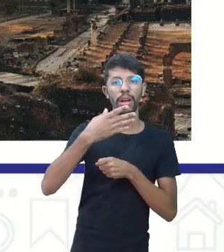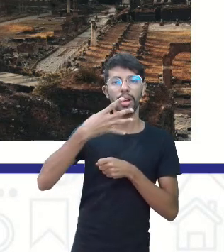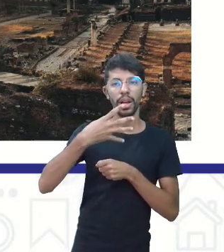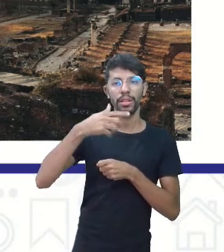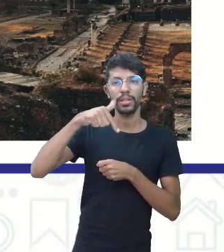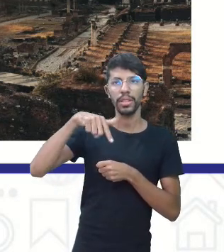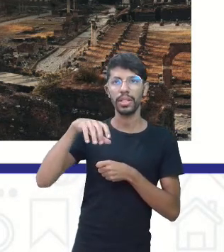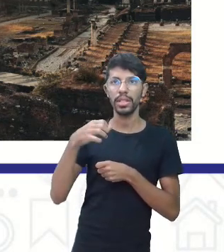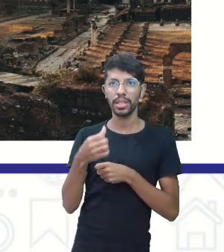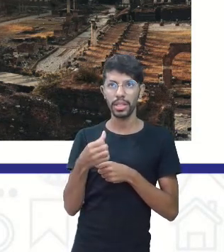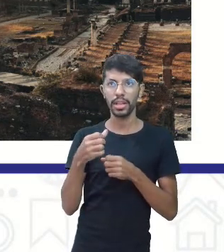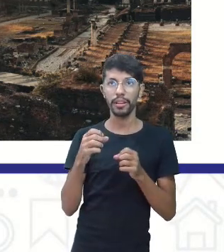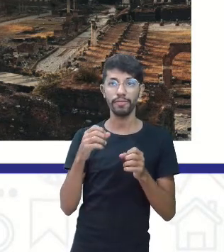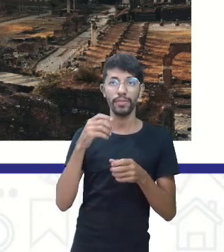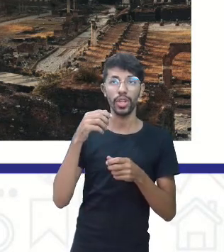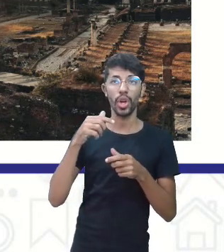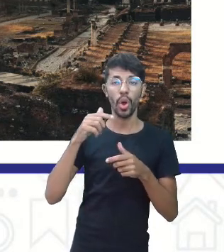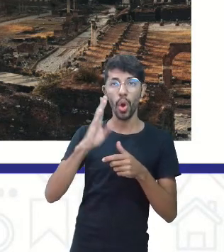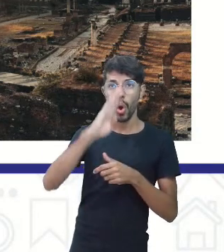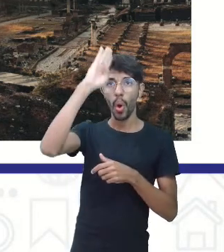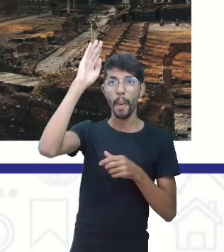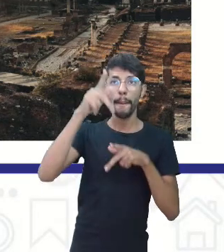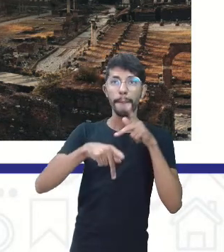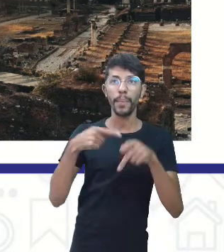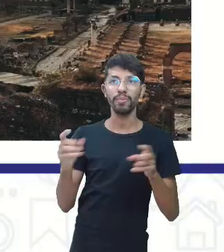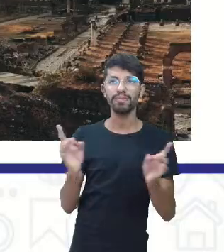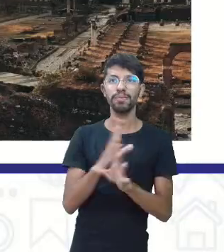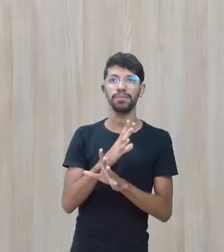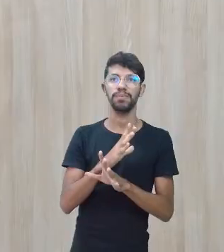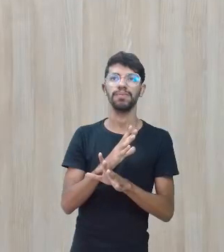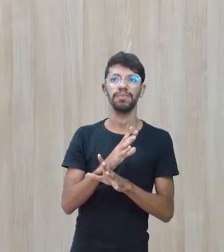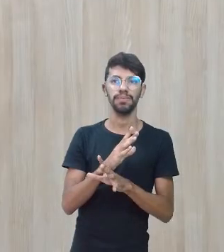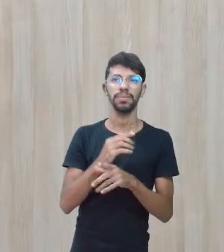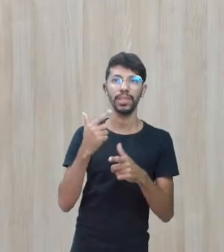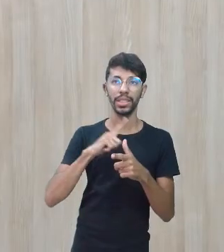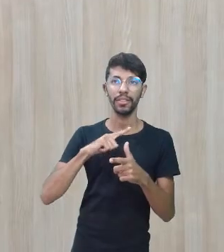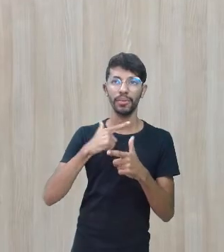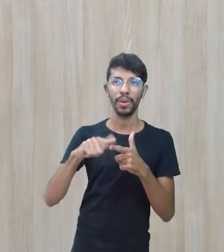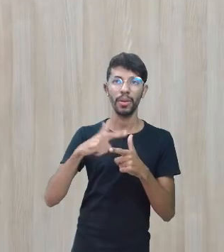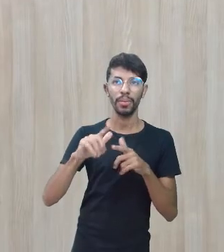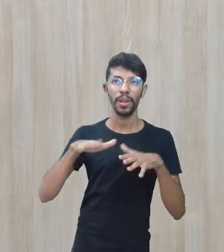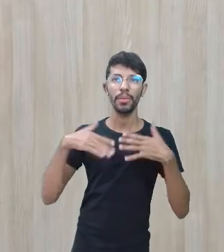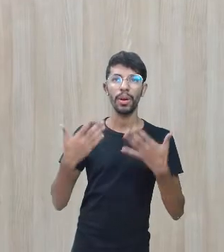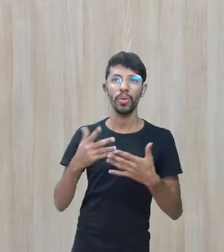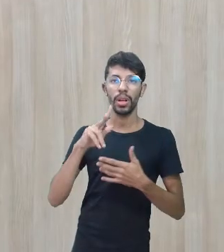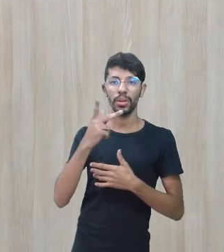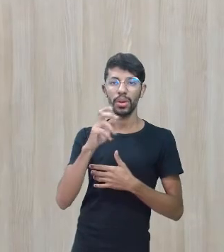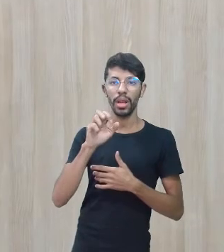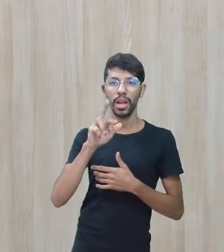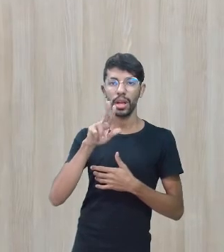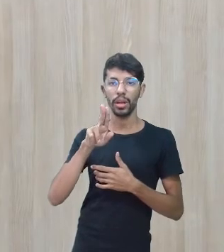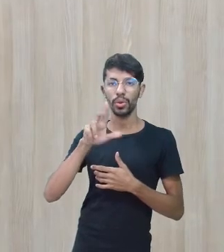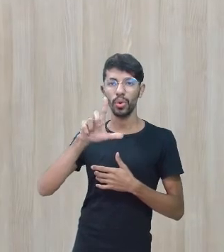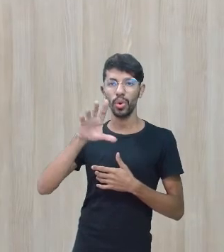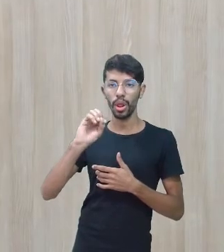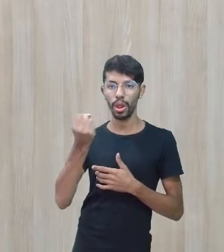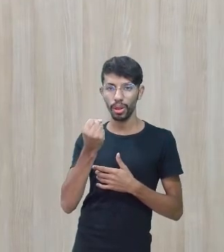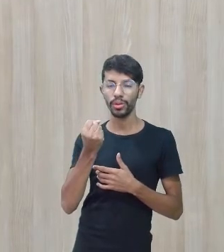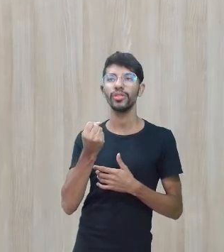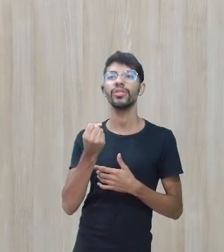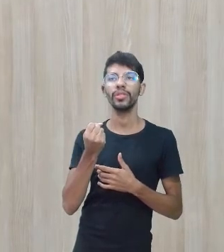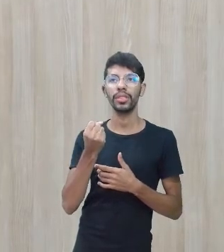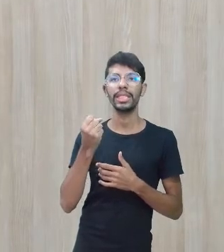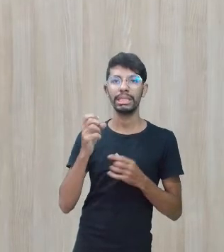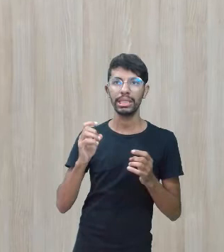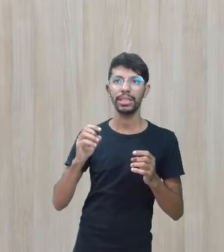conquistada pelos érulos. Então era mais um dos povos que invadiram os territórios romanos, né, e acabaram,